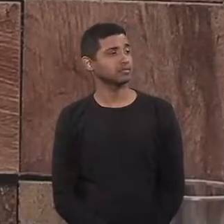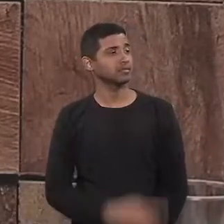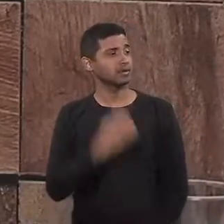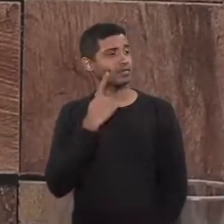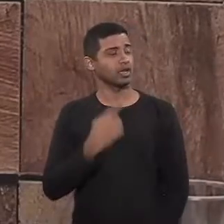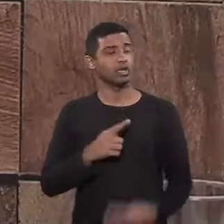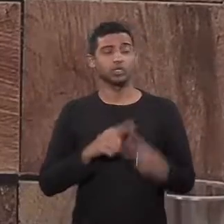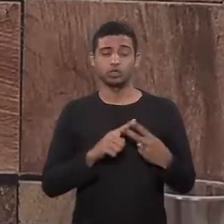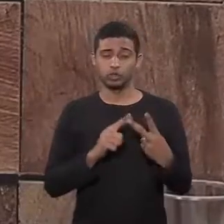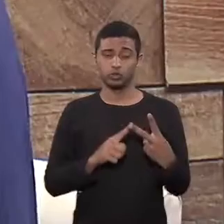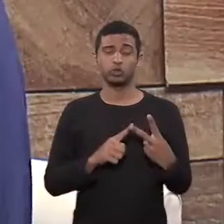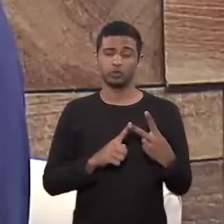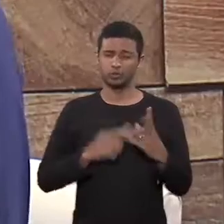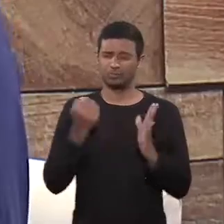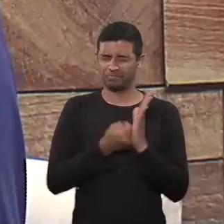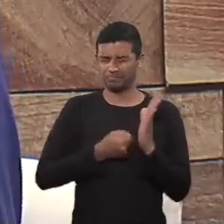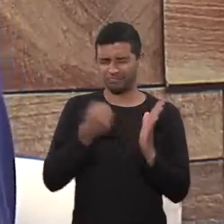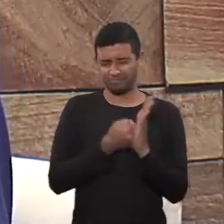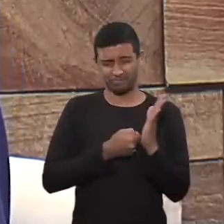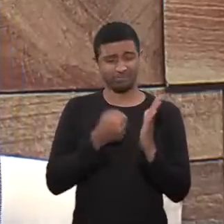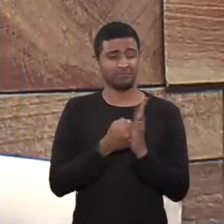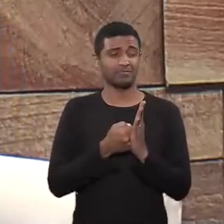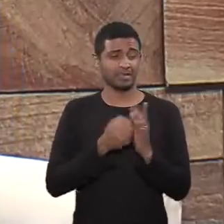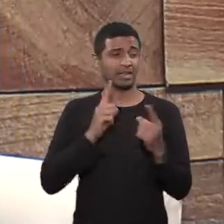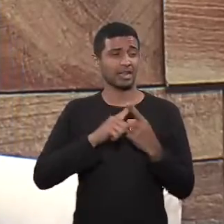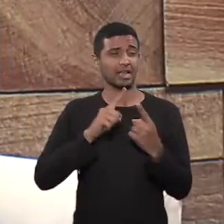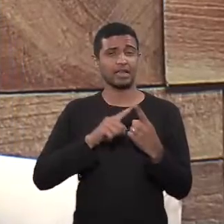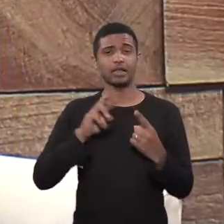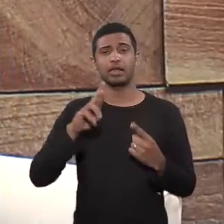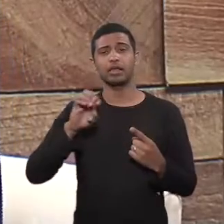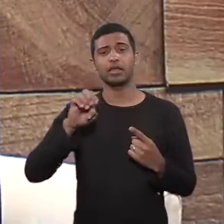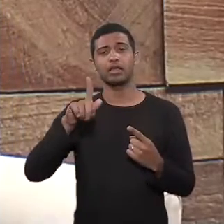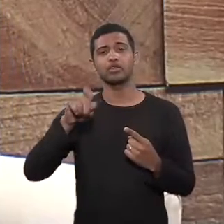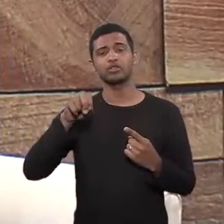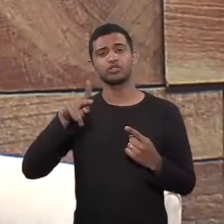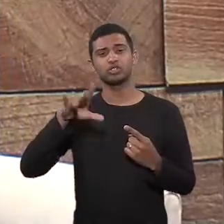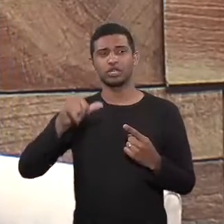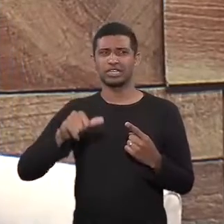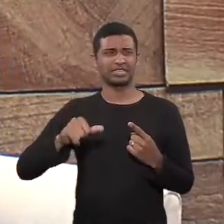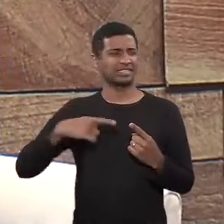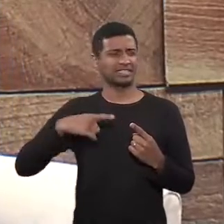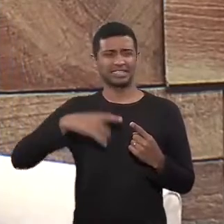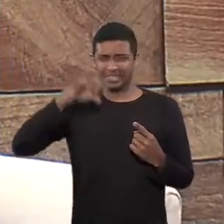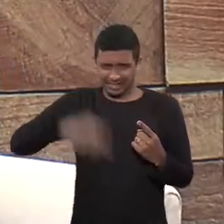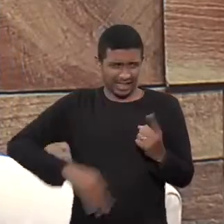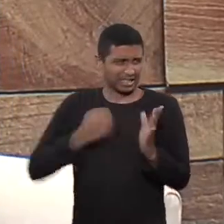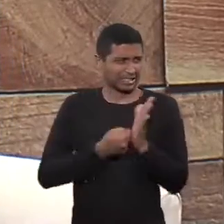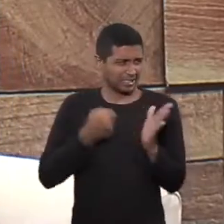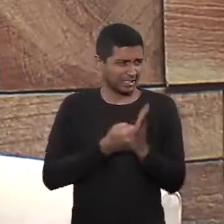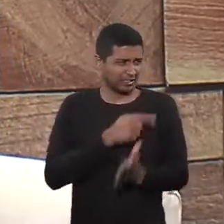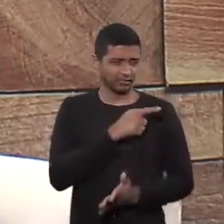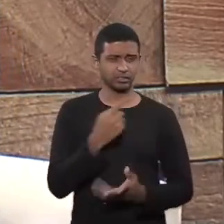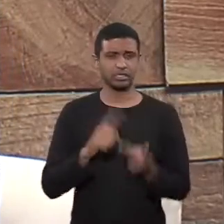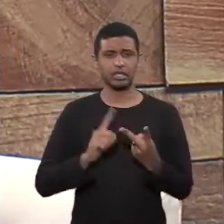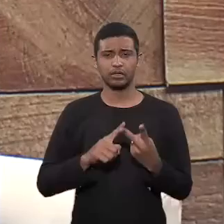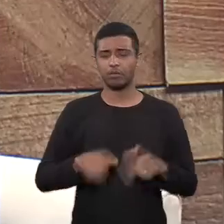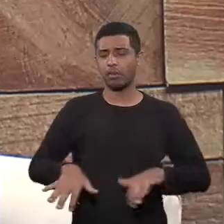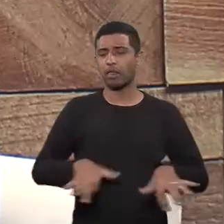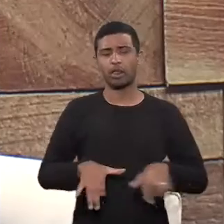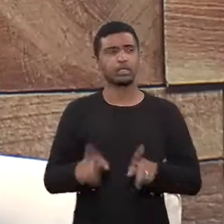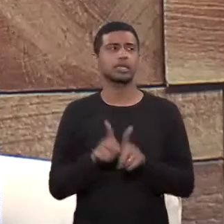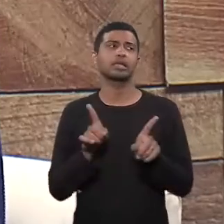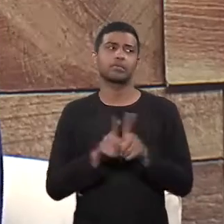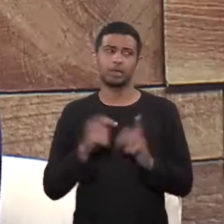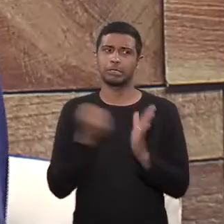pouco mais, né? E são duas coisas que exigem muito de você, né? Porque a regência deve exigir muito, com